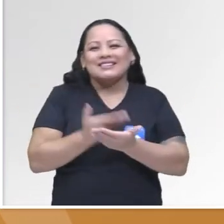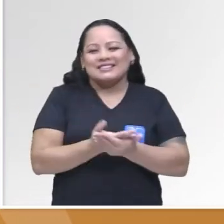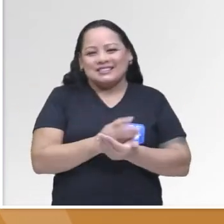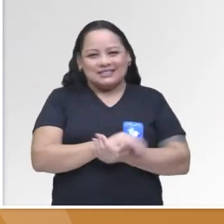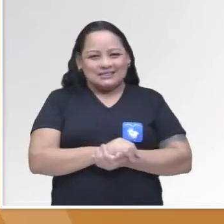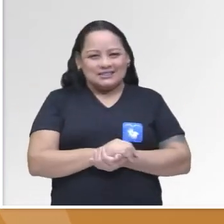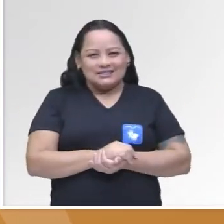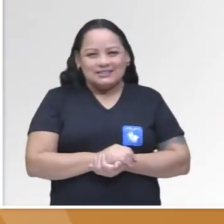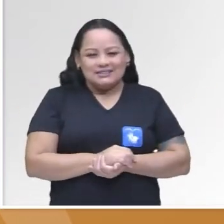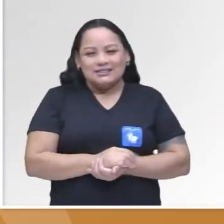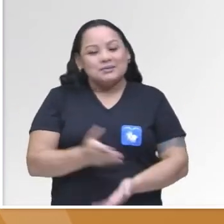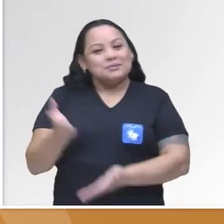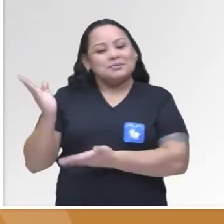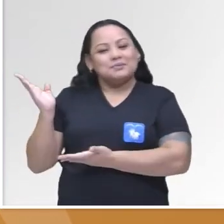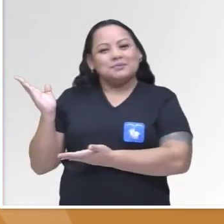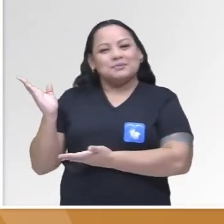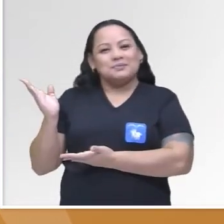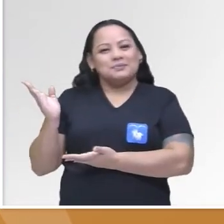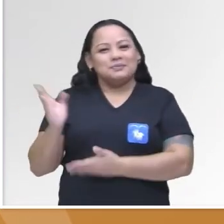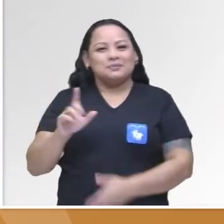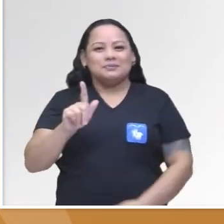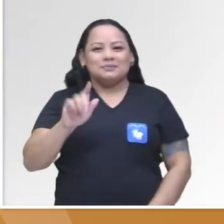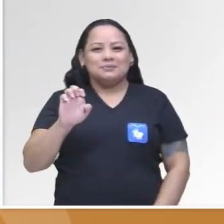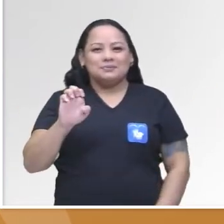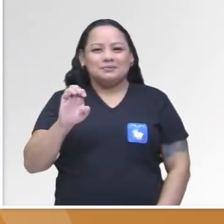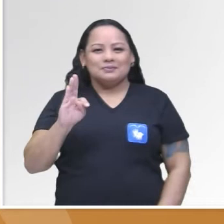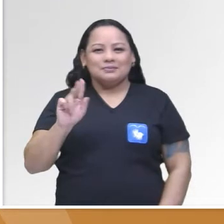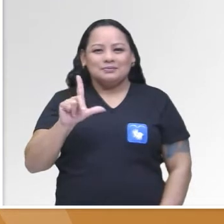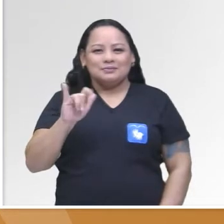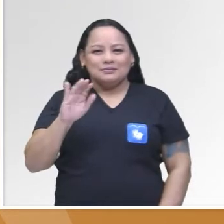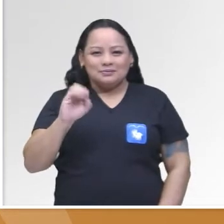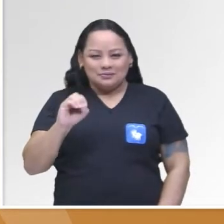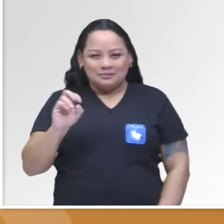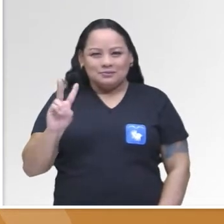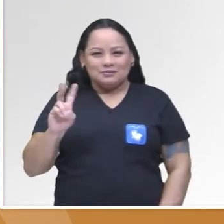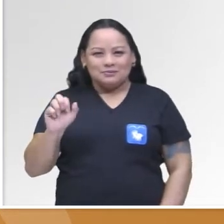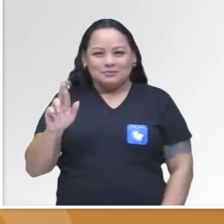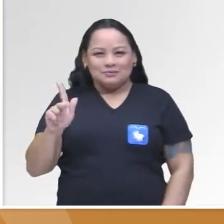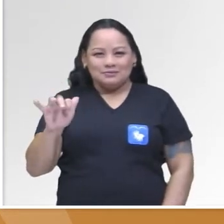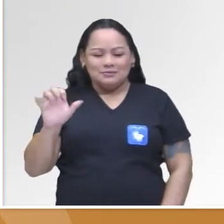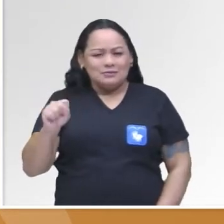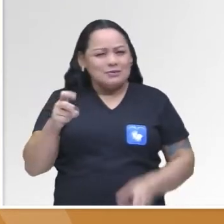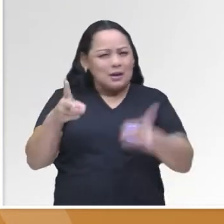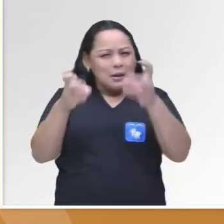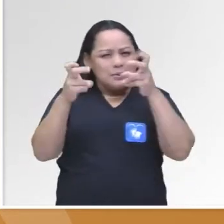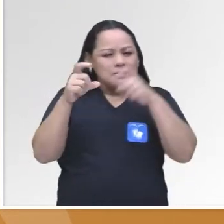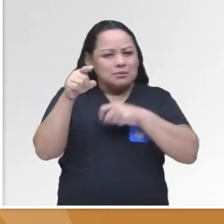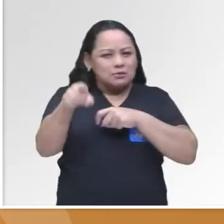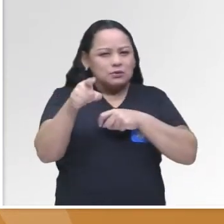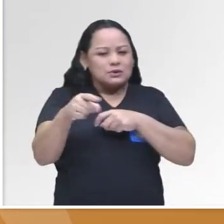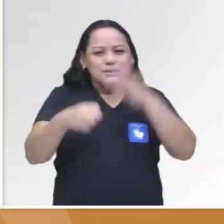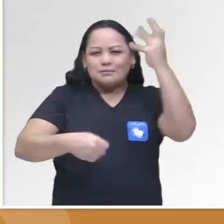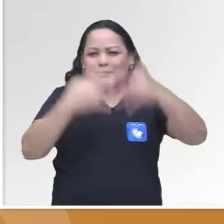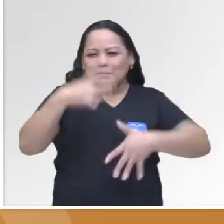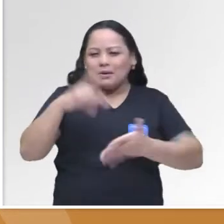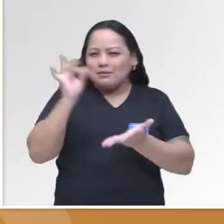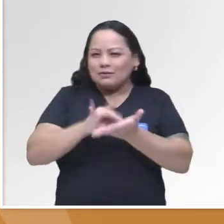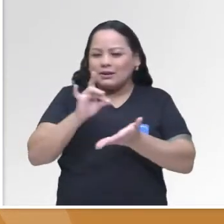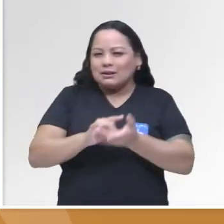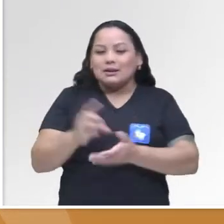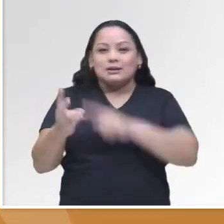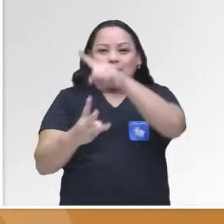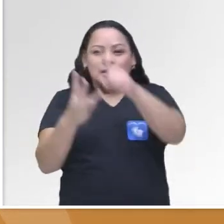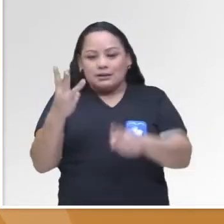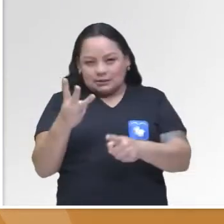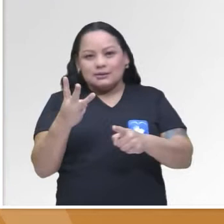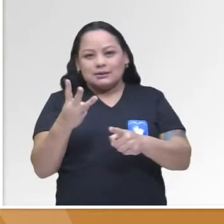tá? Apresento-vos Getúlio Vargas, tá? Então, como você percebeu, nós estamos falando justamente das 3